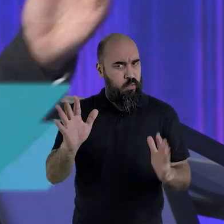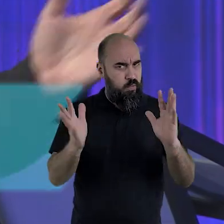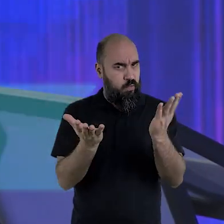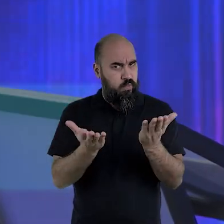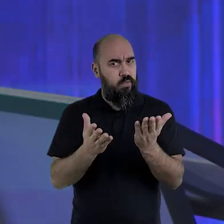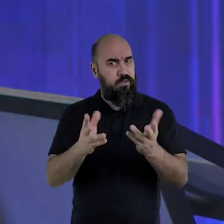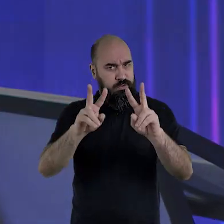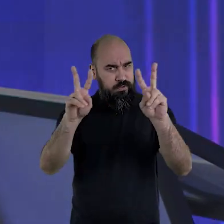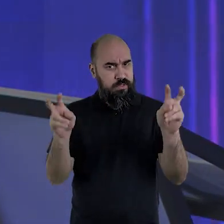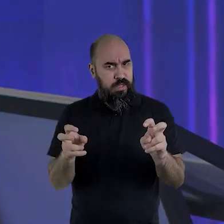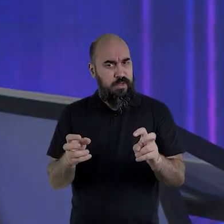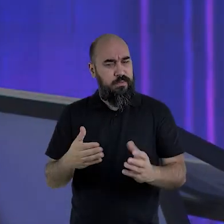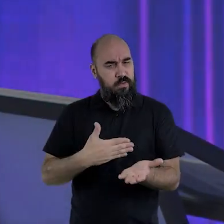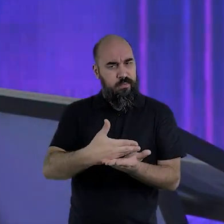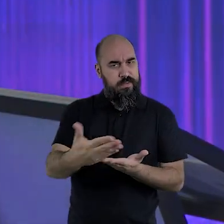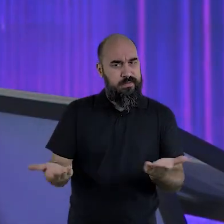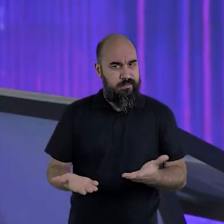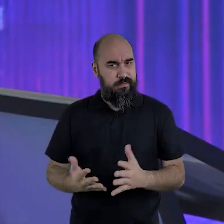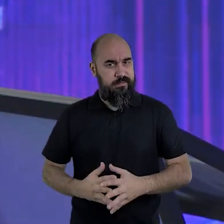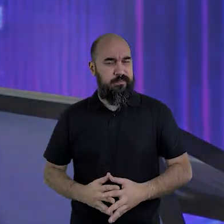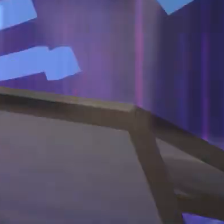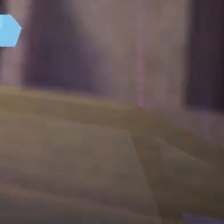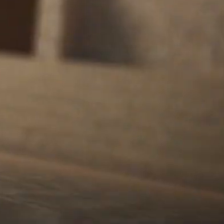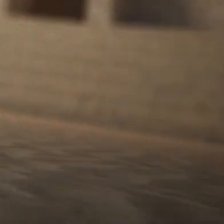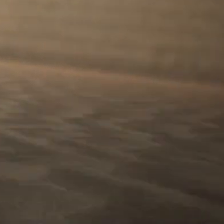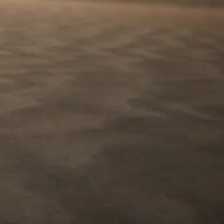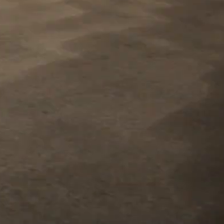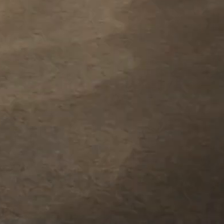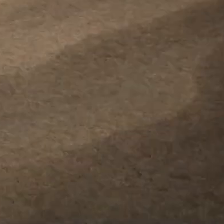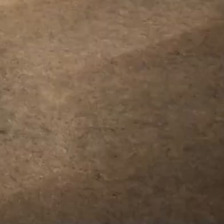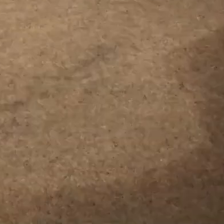programa Arena do Futuro, que está apenas começando.